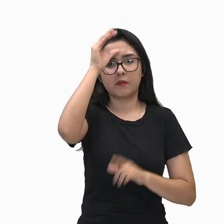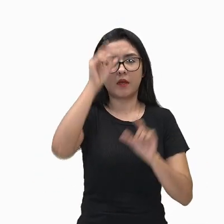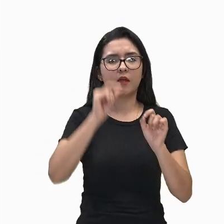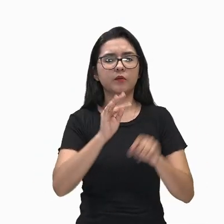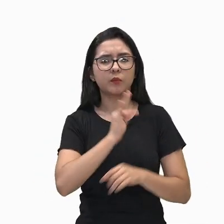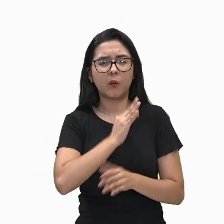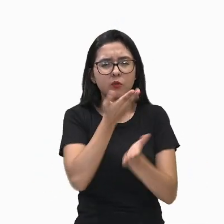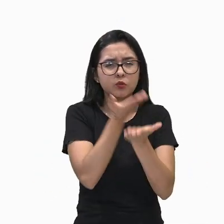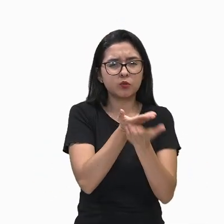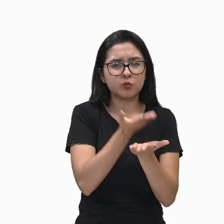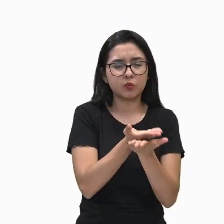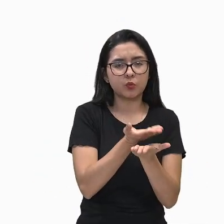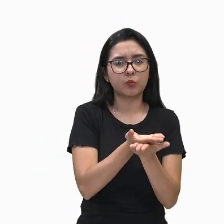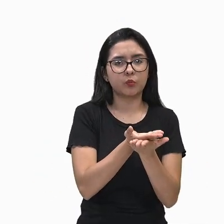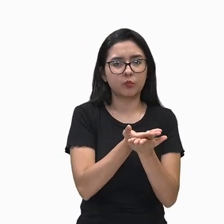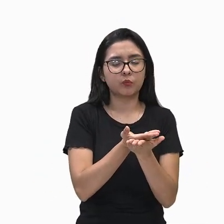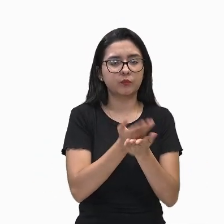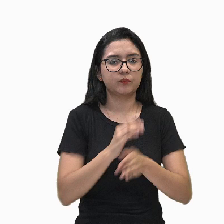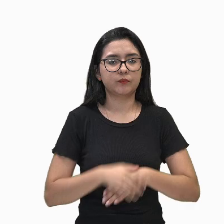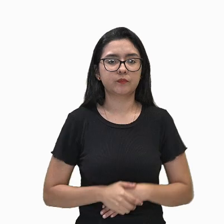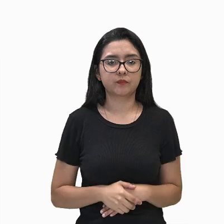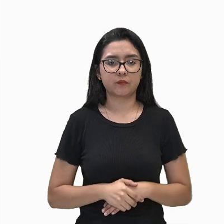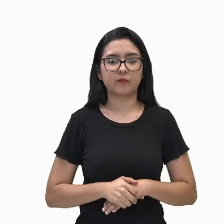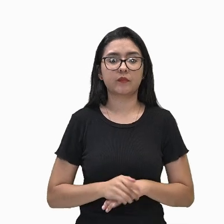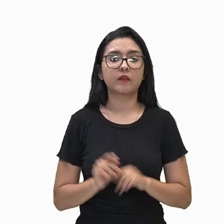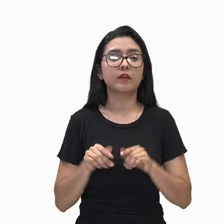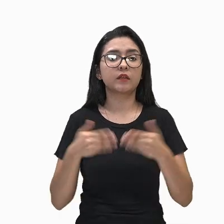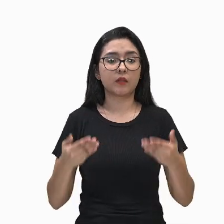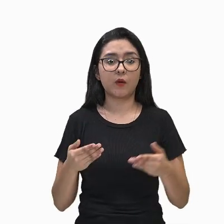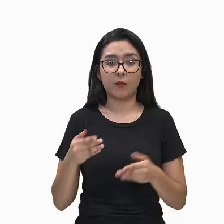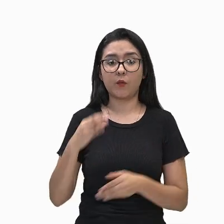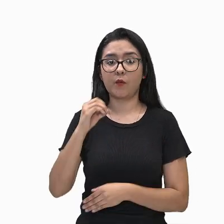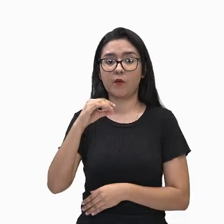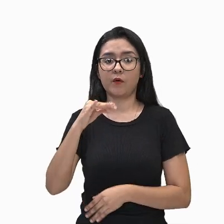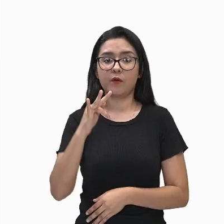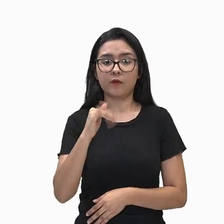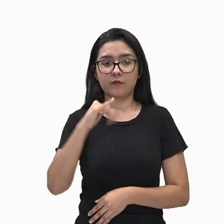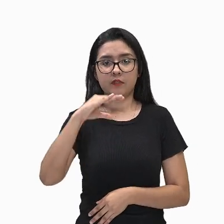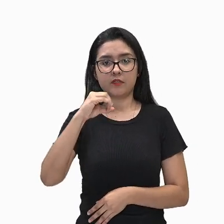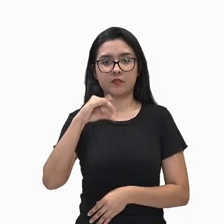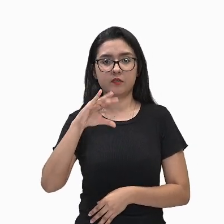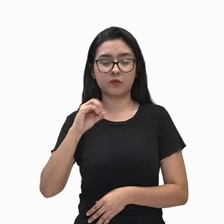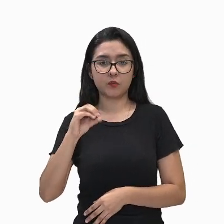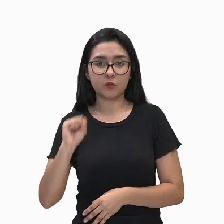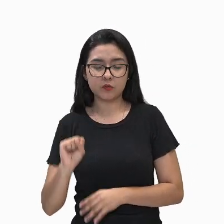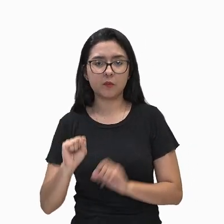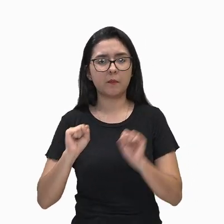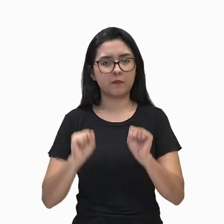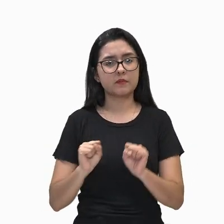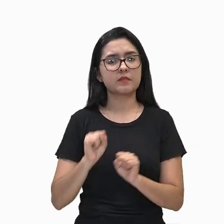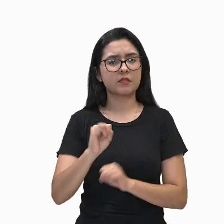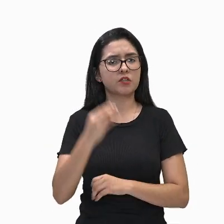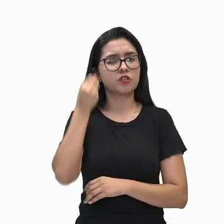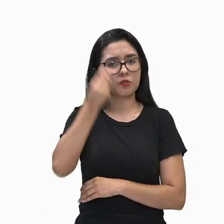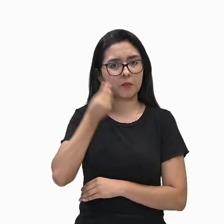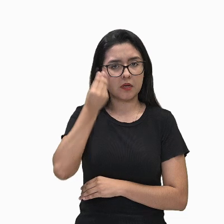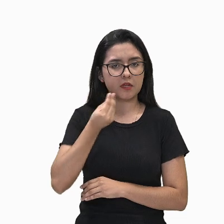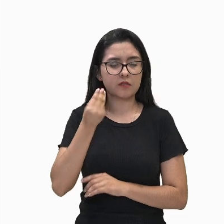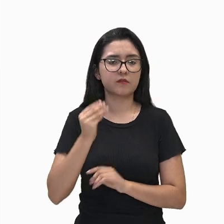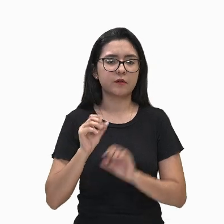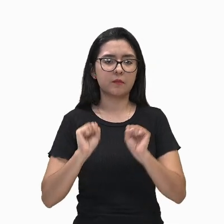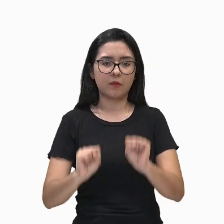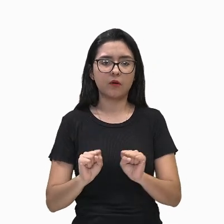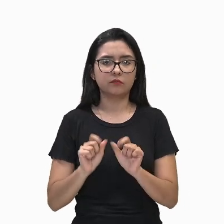um estudo. Aqui, através da experiência, você pode exercer um